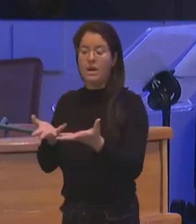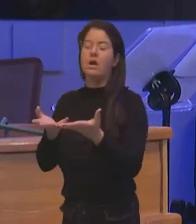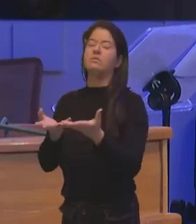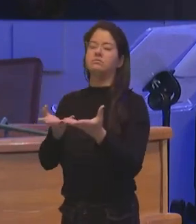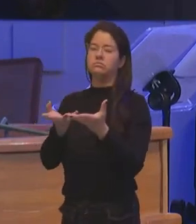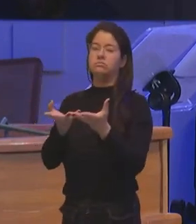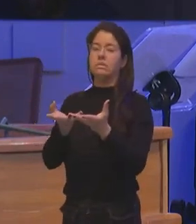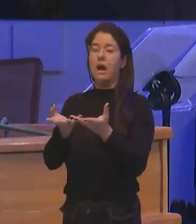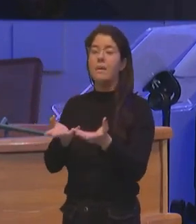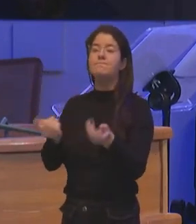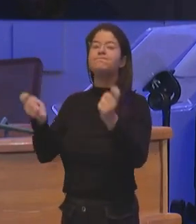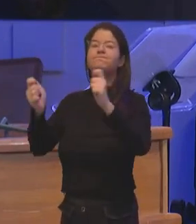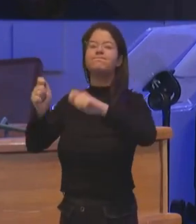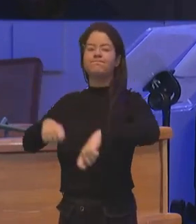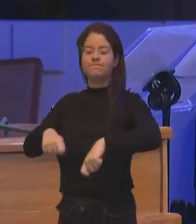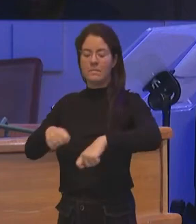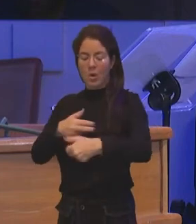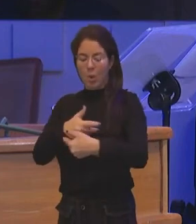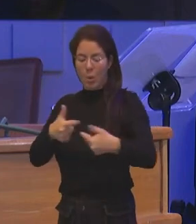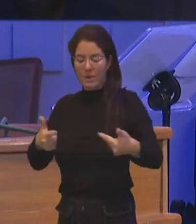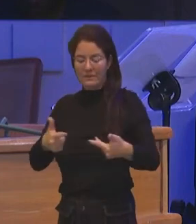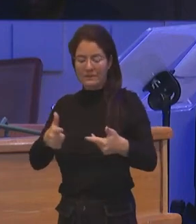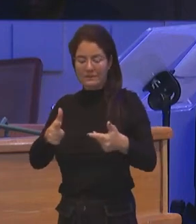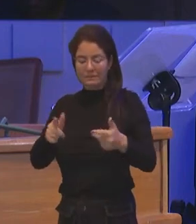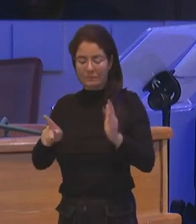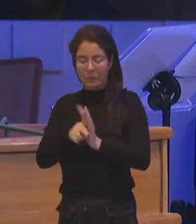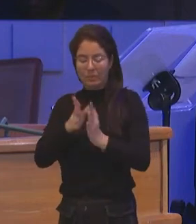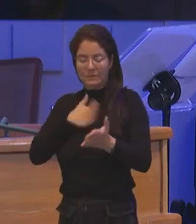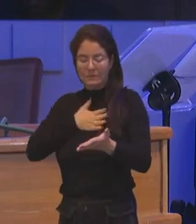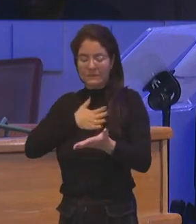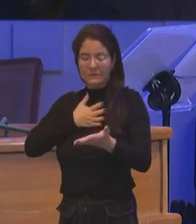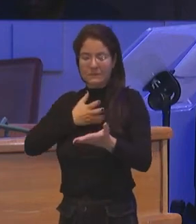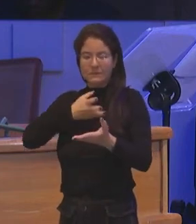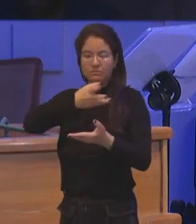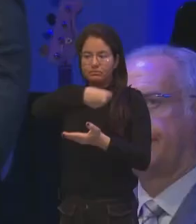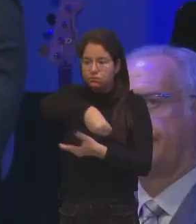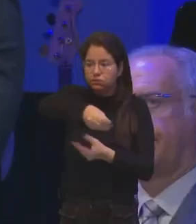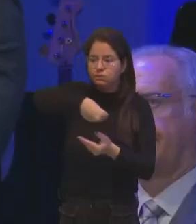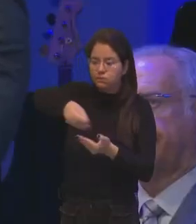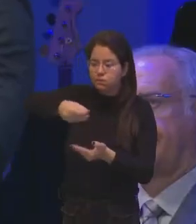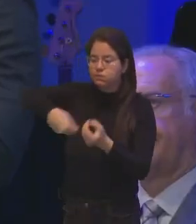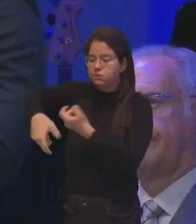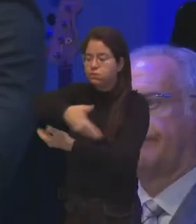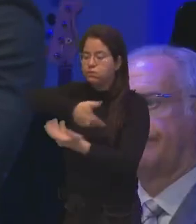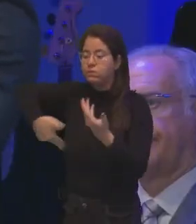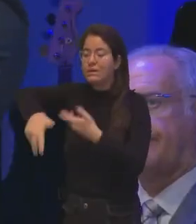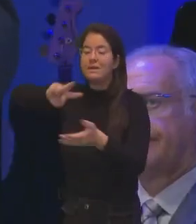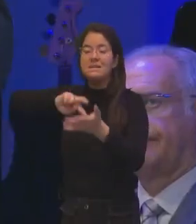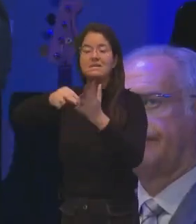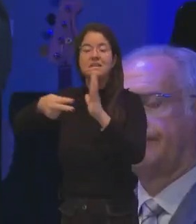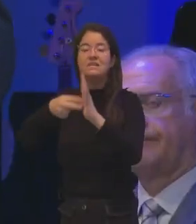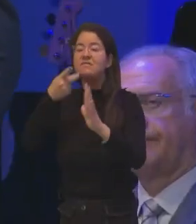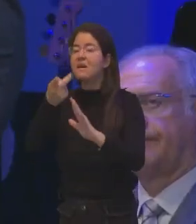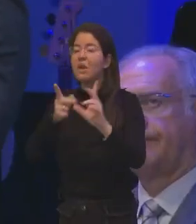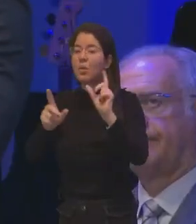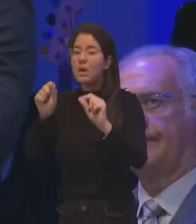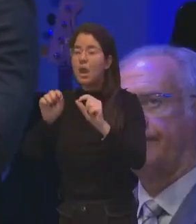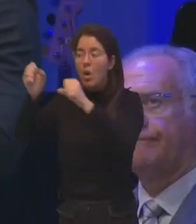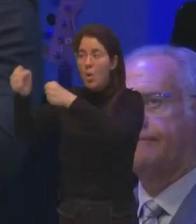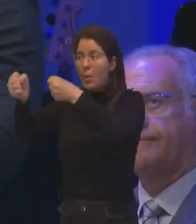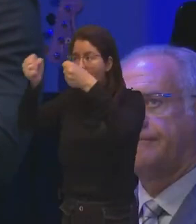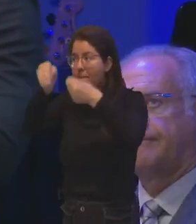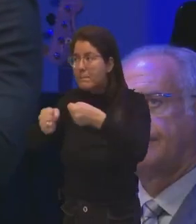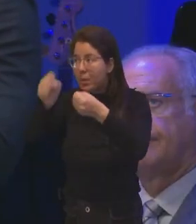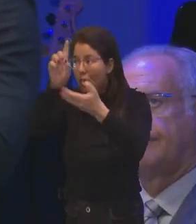de repartir aquilo que tinham, o que eles estavam dizendo? A glória de Deus, a presença de Cristo, o poder do Espírito